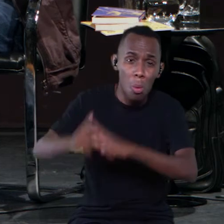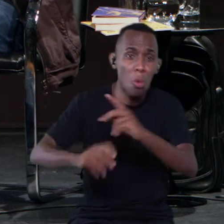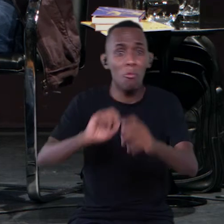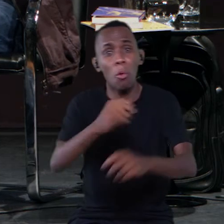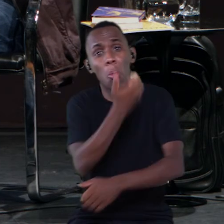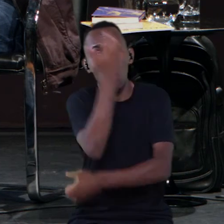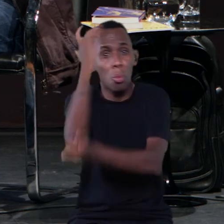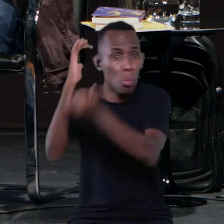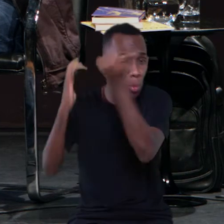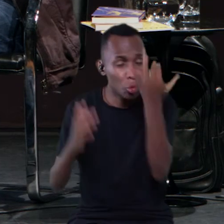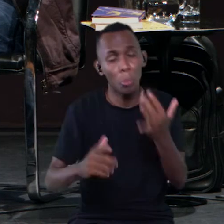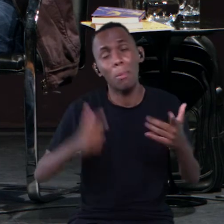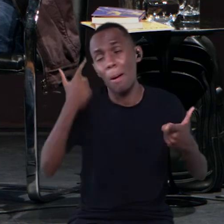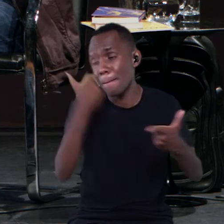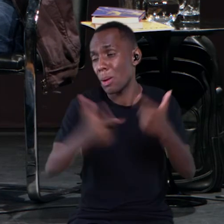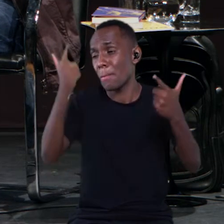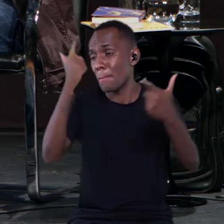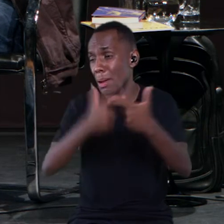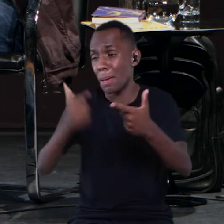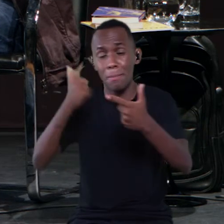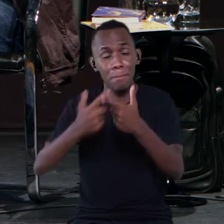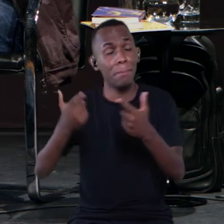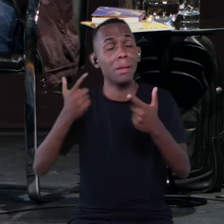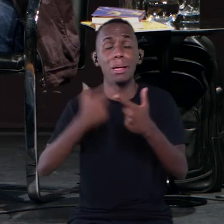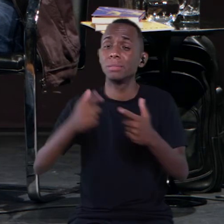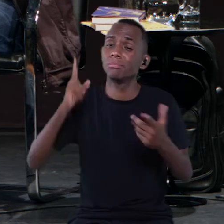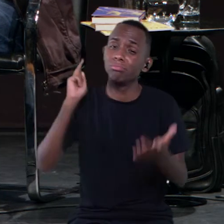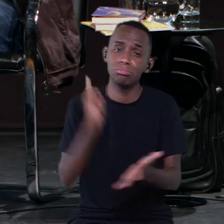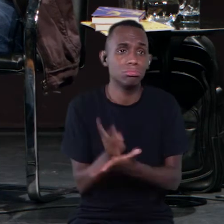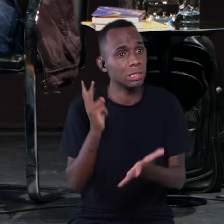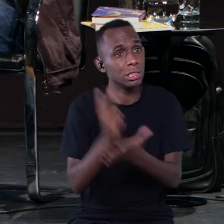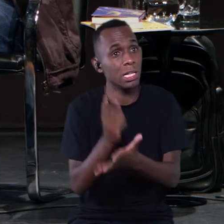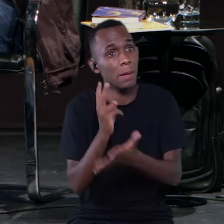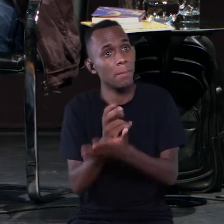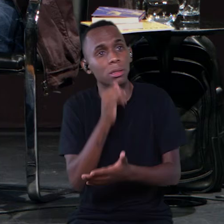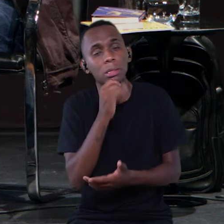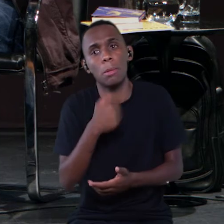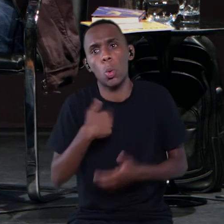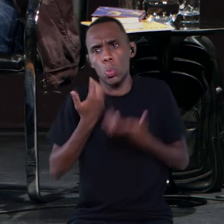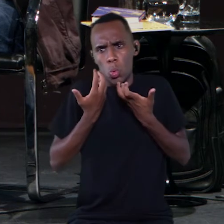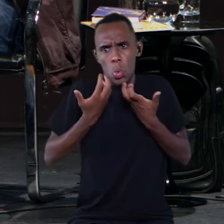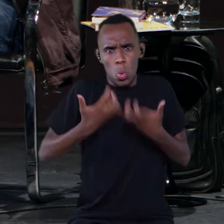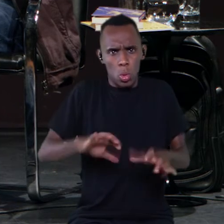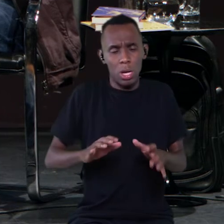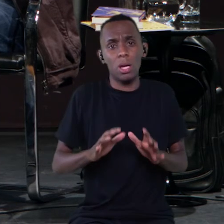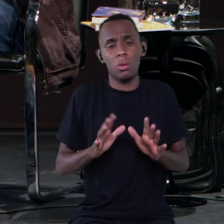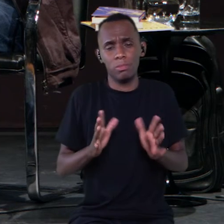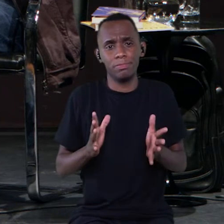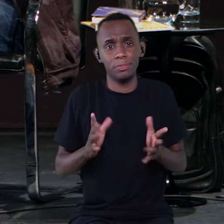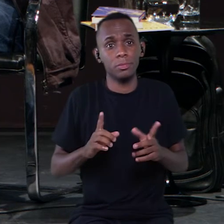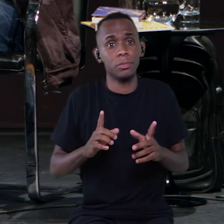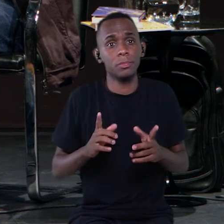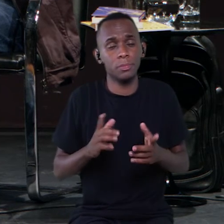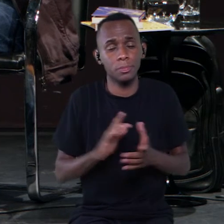natureza. A gente passa de uma esperando a próxima. Então, isso, mesmo que eu não queira incorporar ao meu